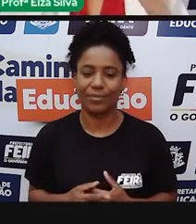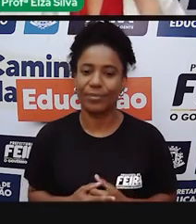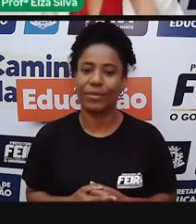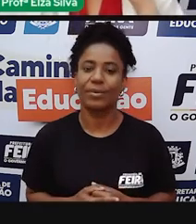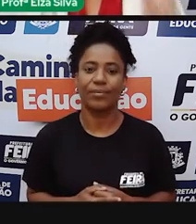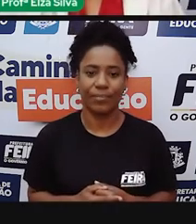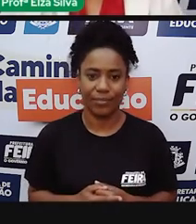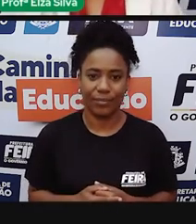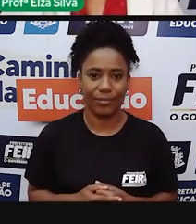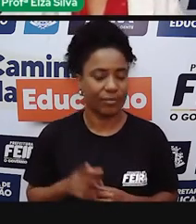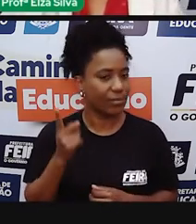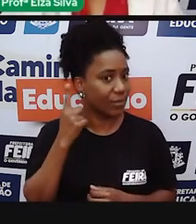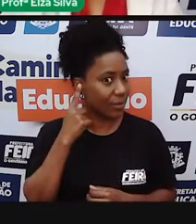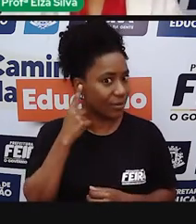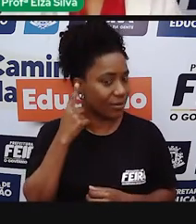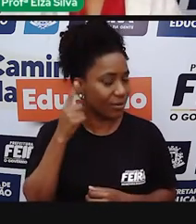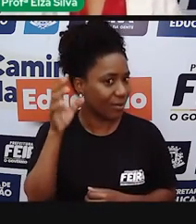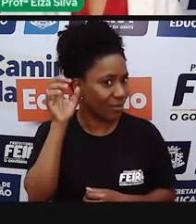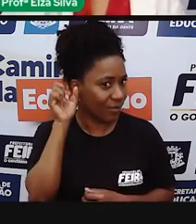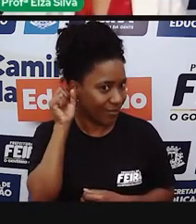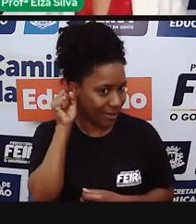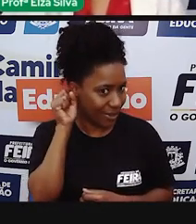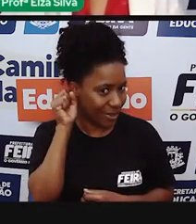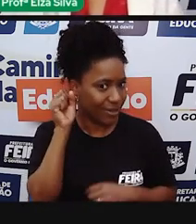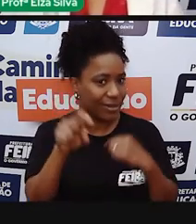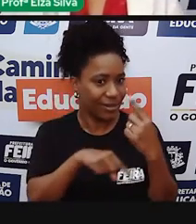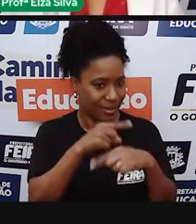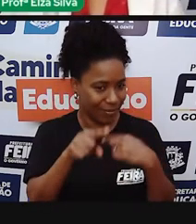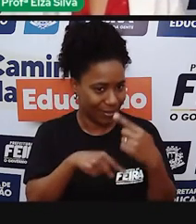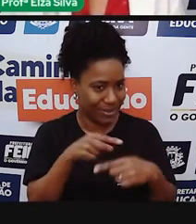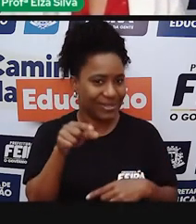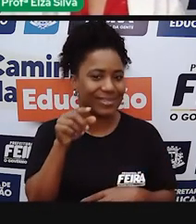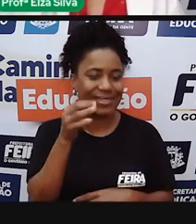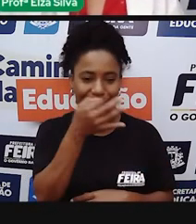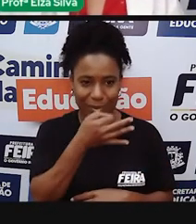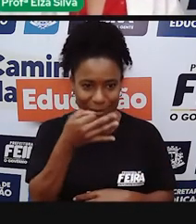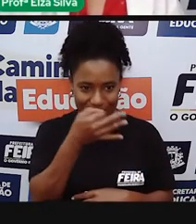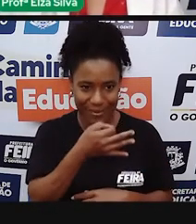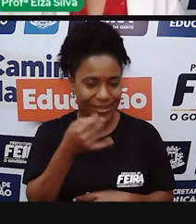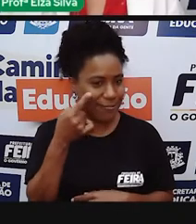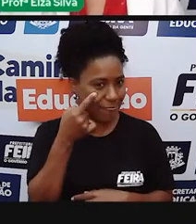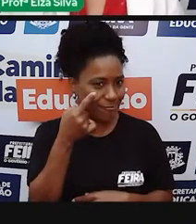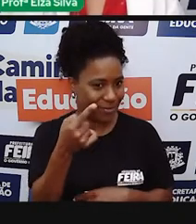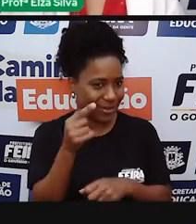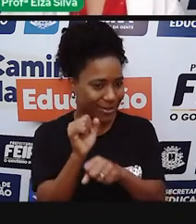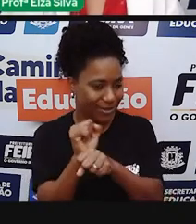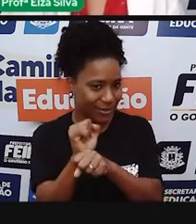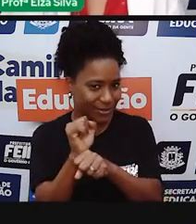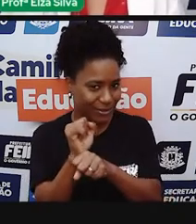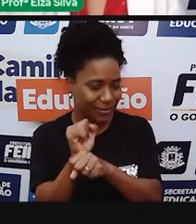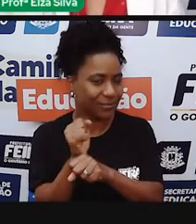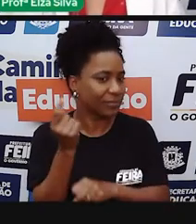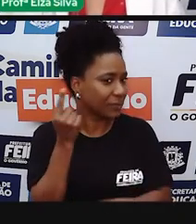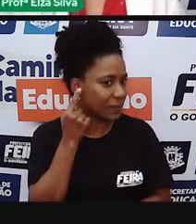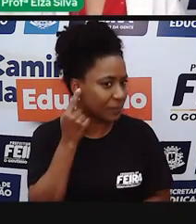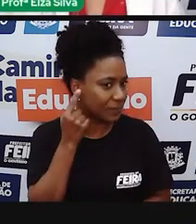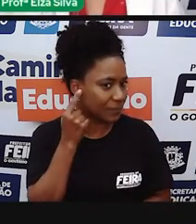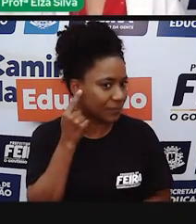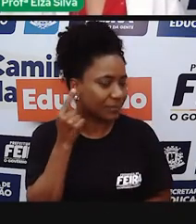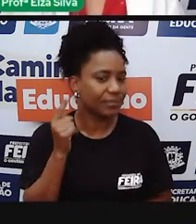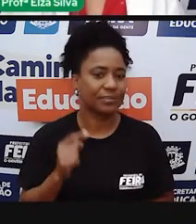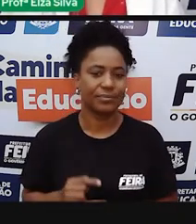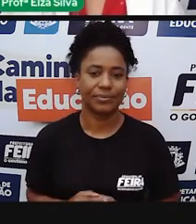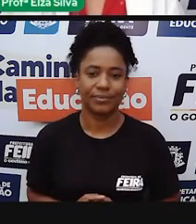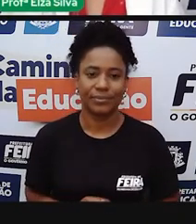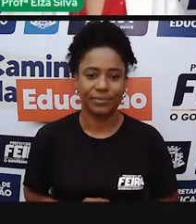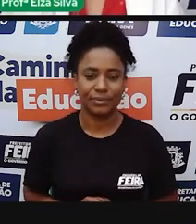primeiro do listen and repeat. Depois voltamos para essa tela. Just a moment, please. Só um minutinho. Listen,